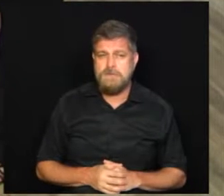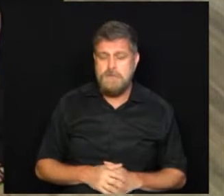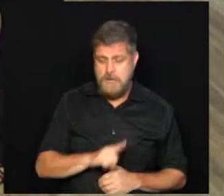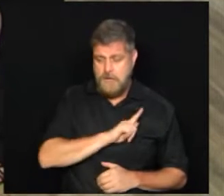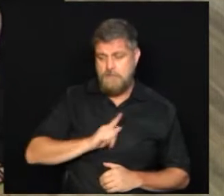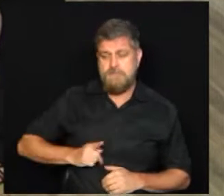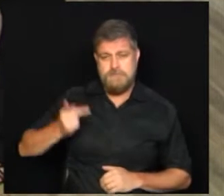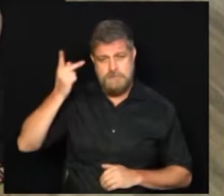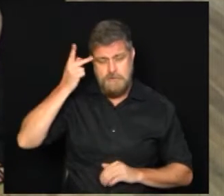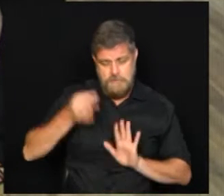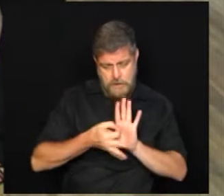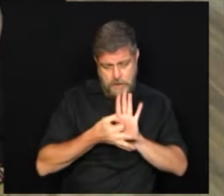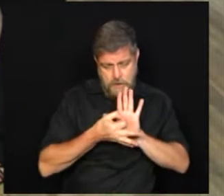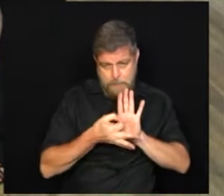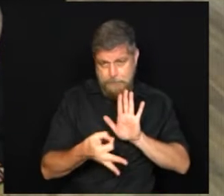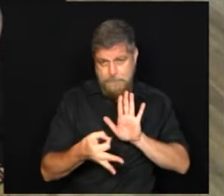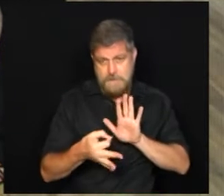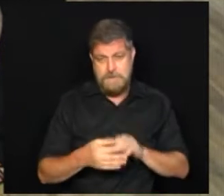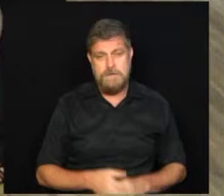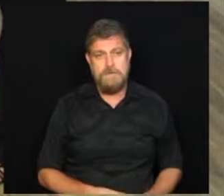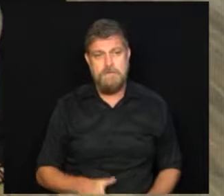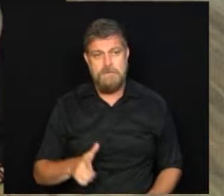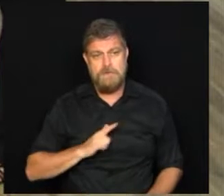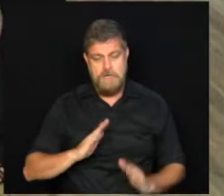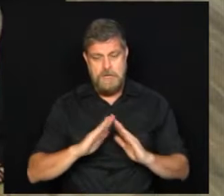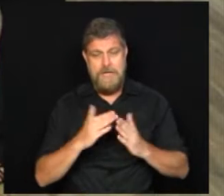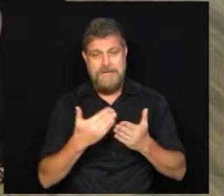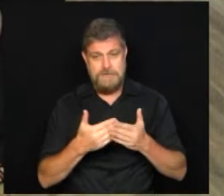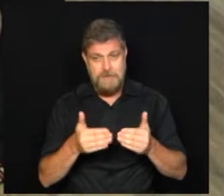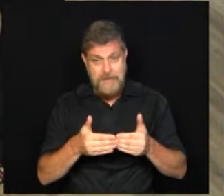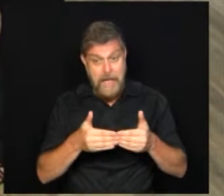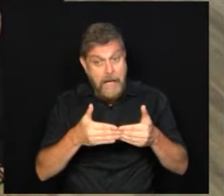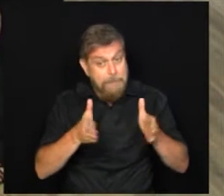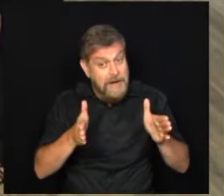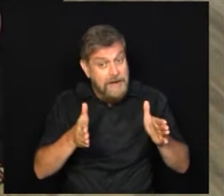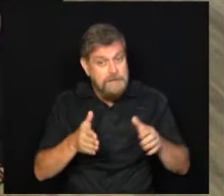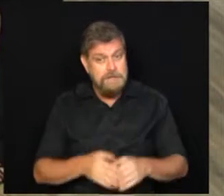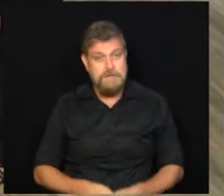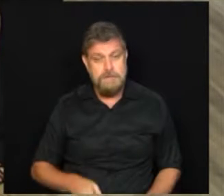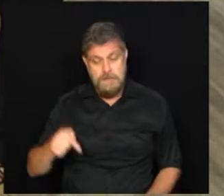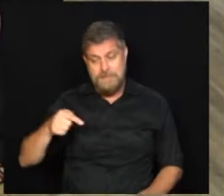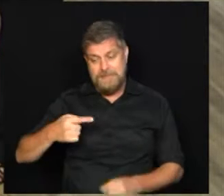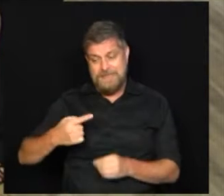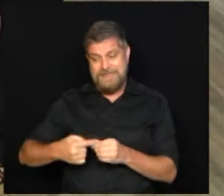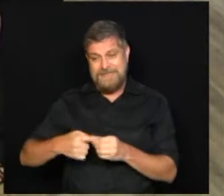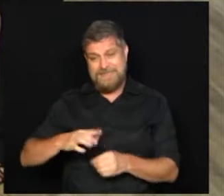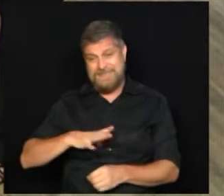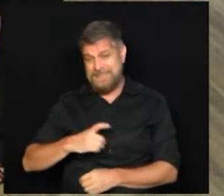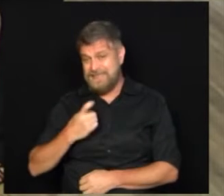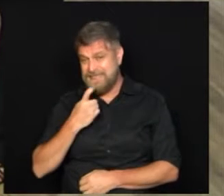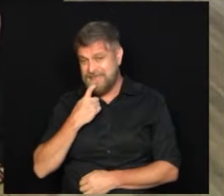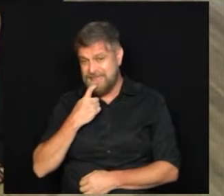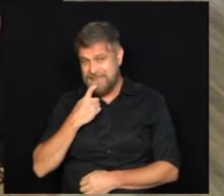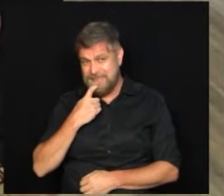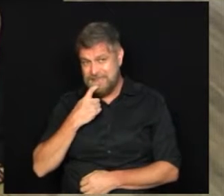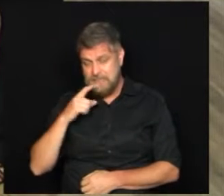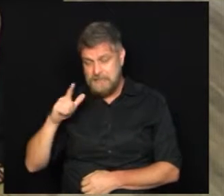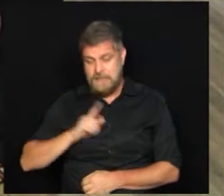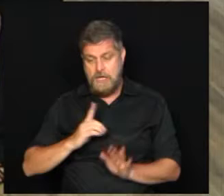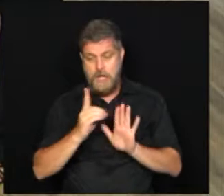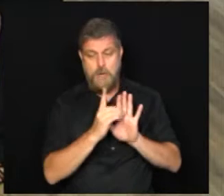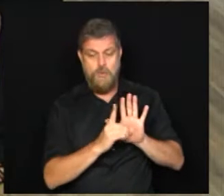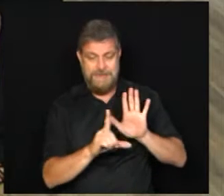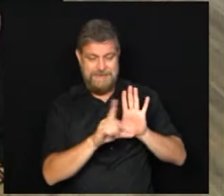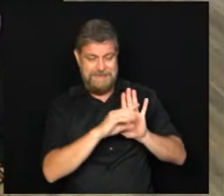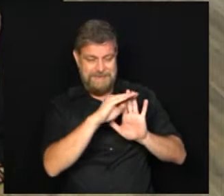do Governo do Estado de São Paulo da abertura das escolas mas na cidade de Campinas a vale o